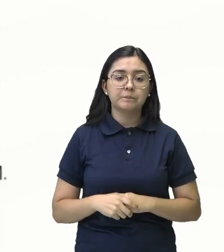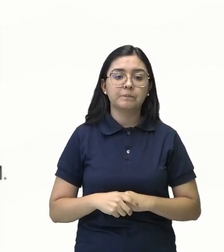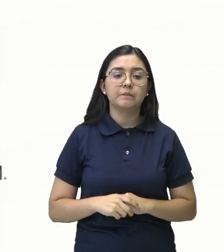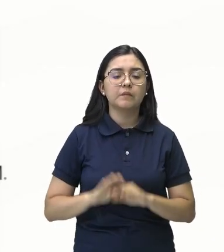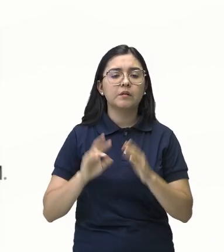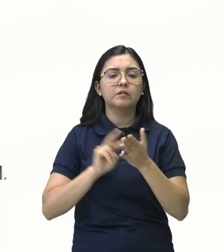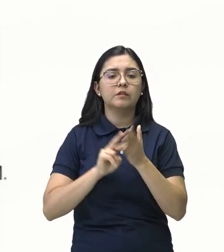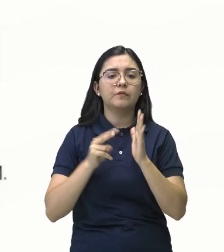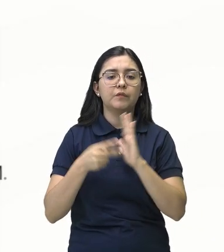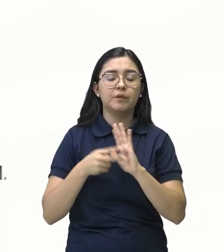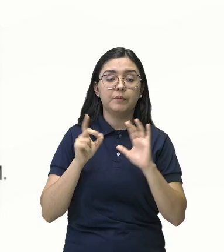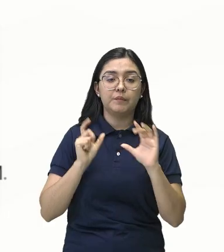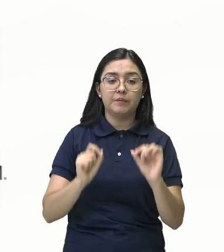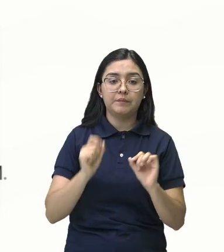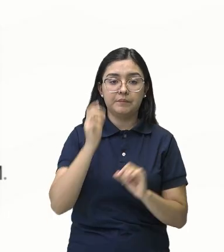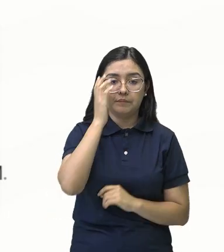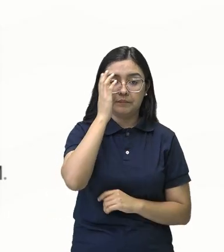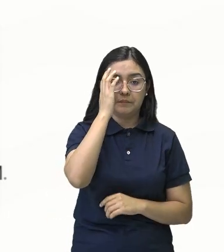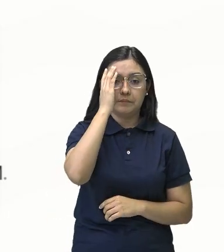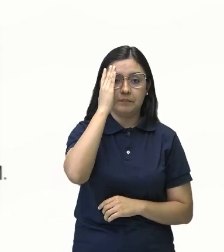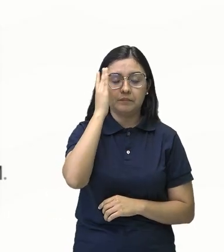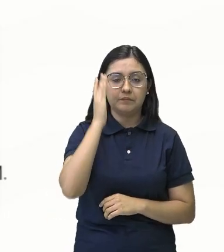que isso significa?